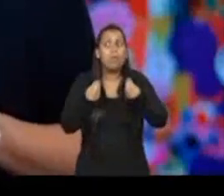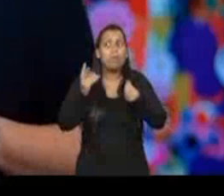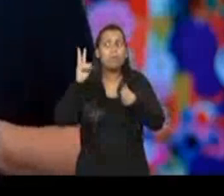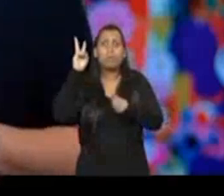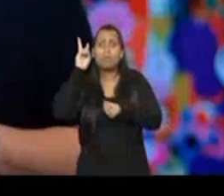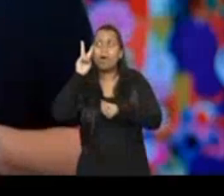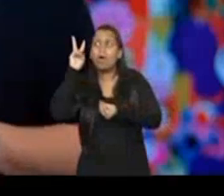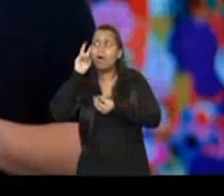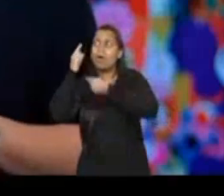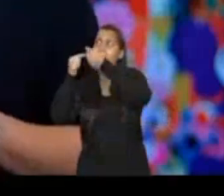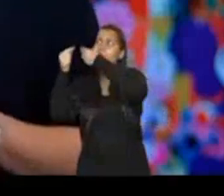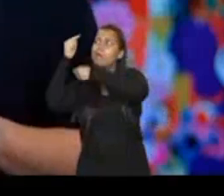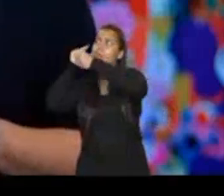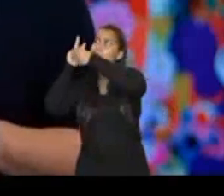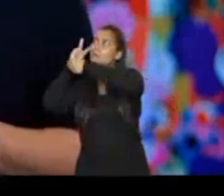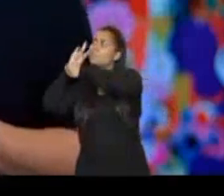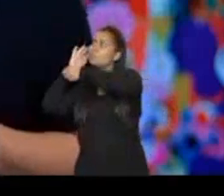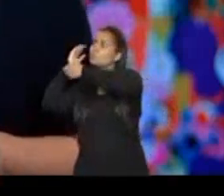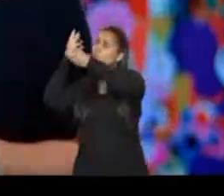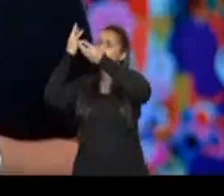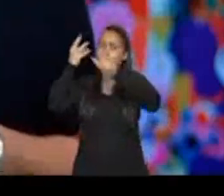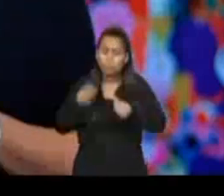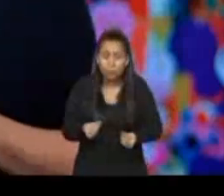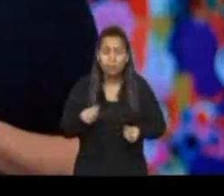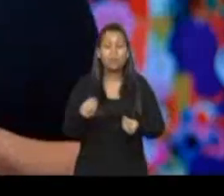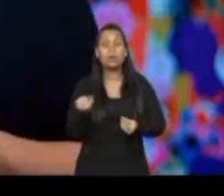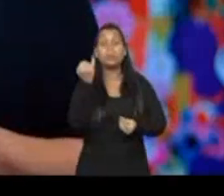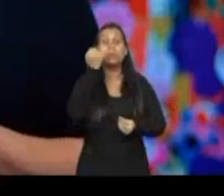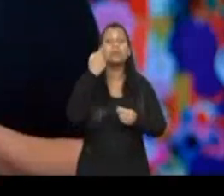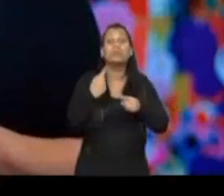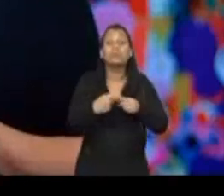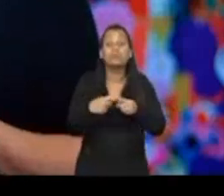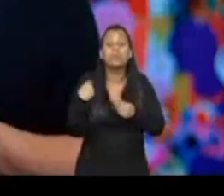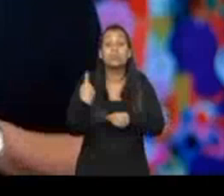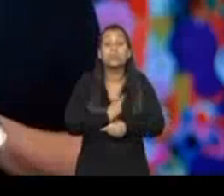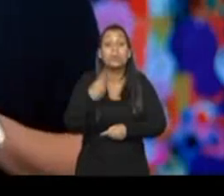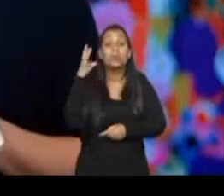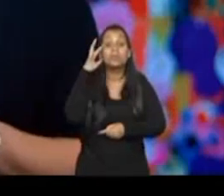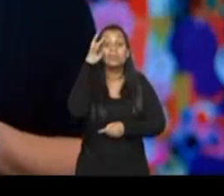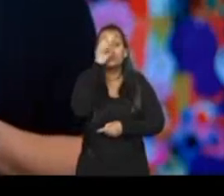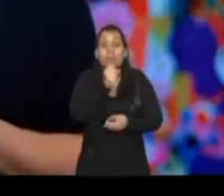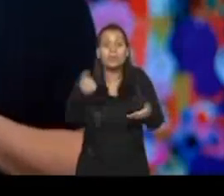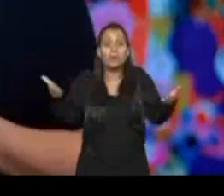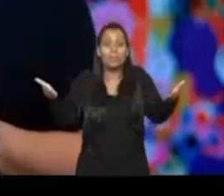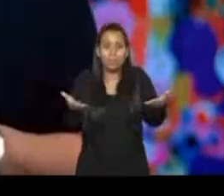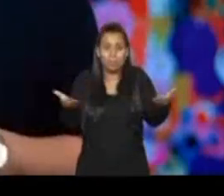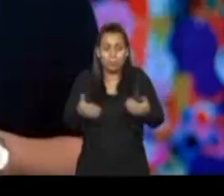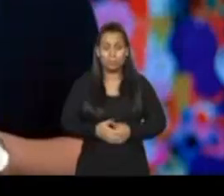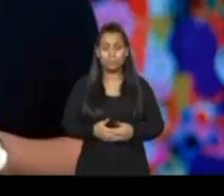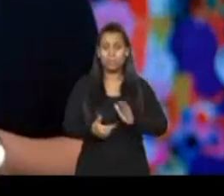é importante pra gente entender o momento que nós estamos passando e ainda mostrar